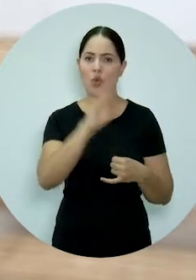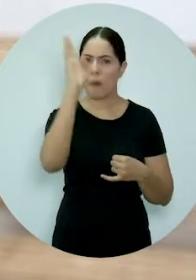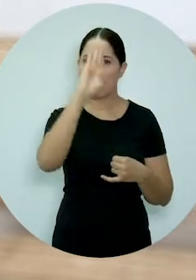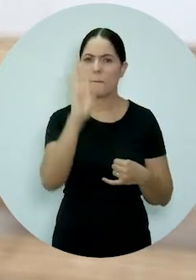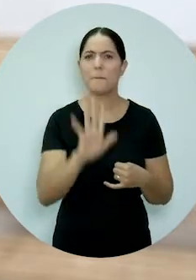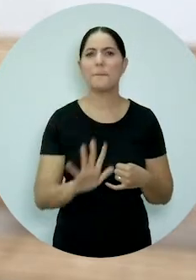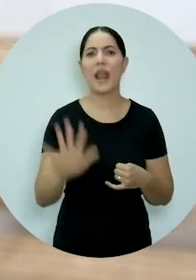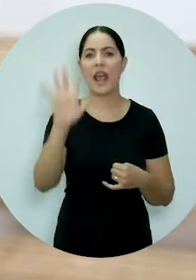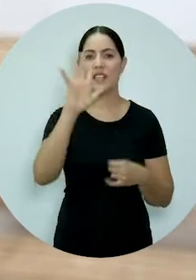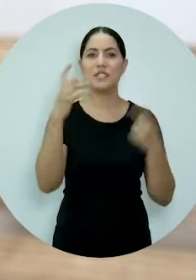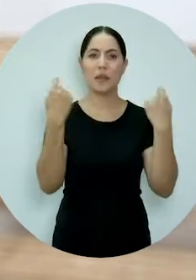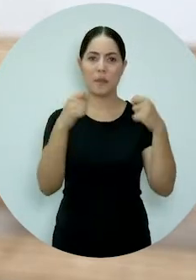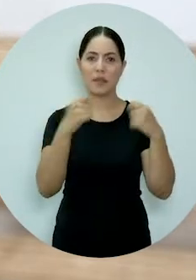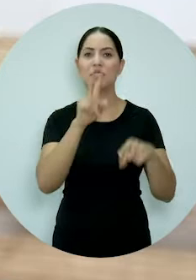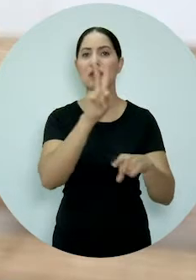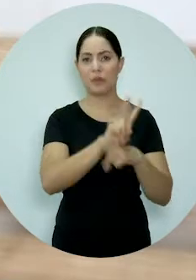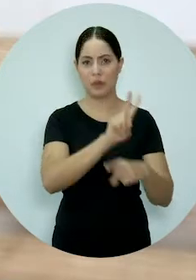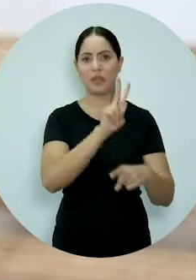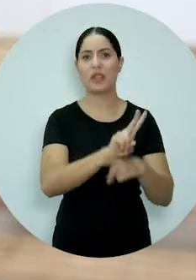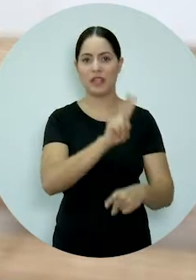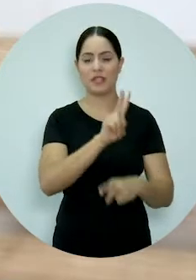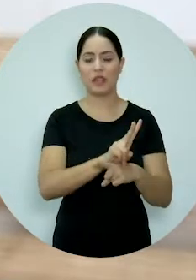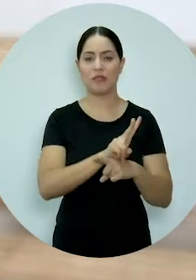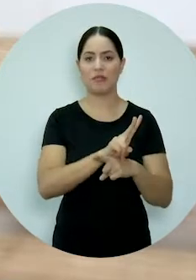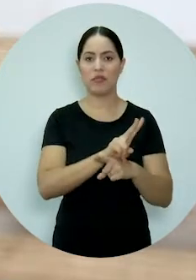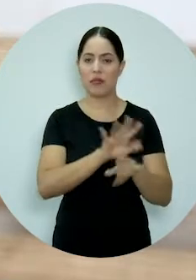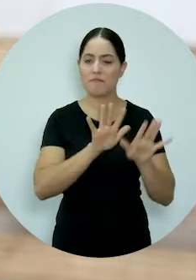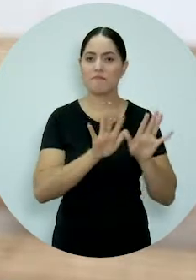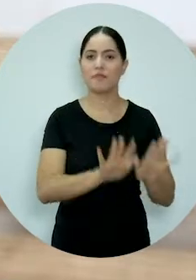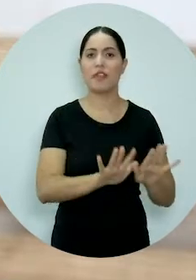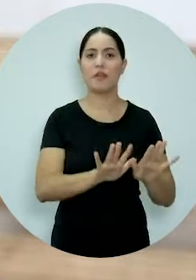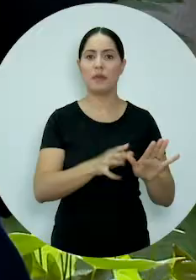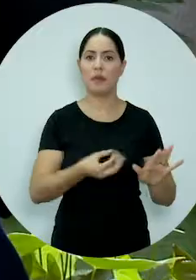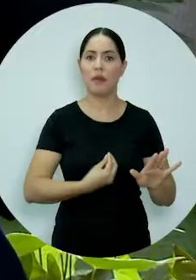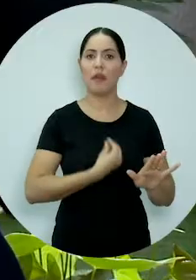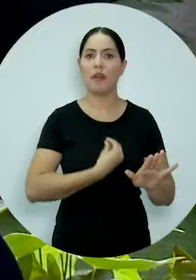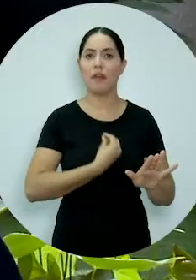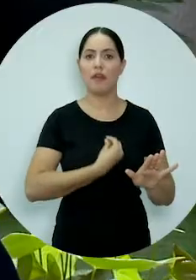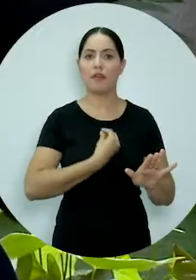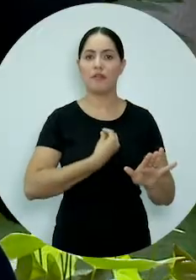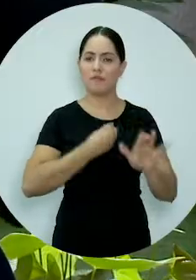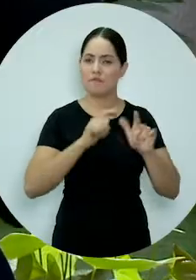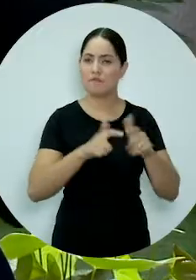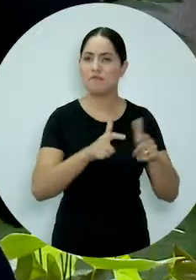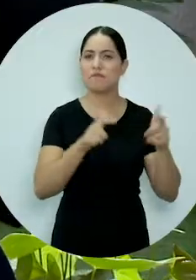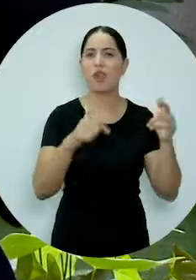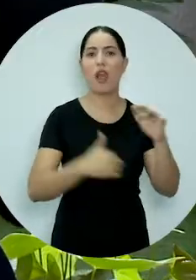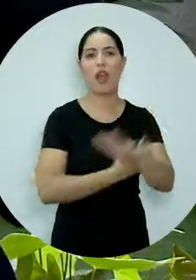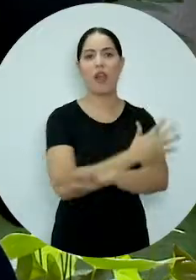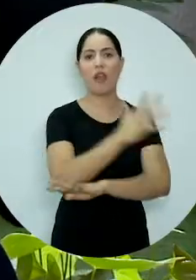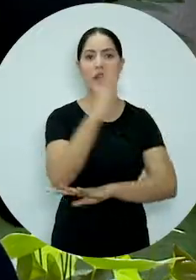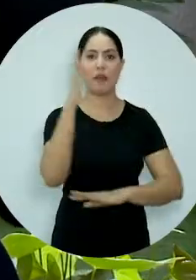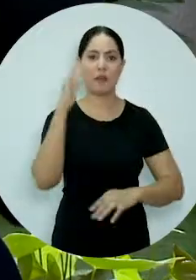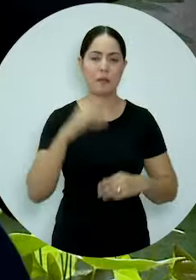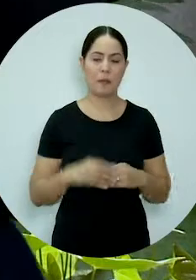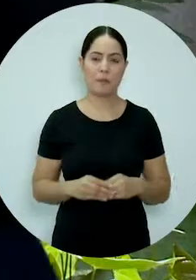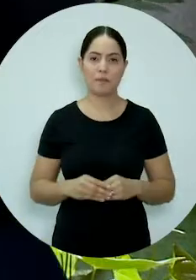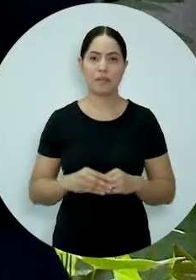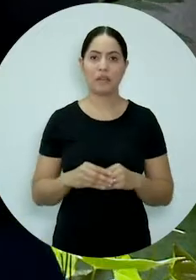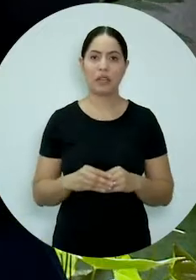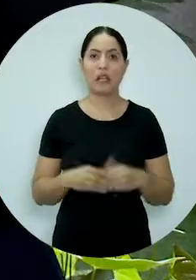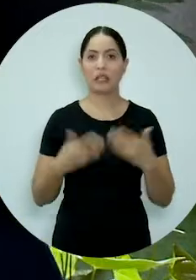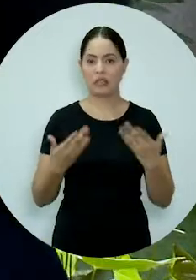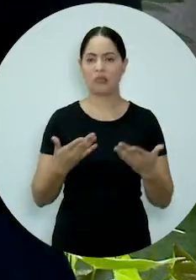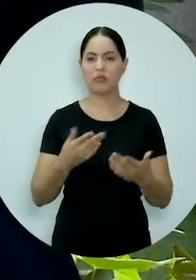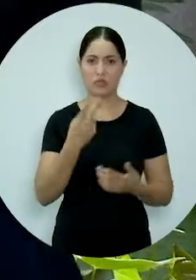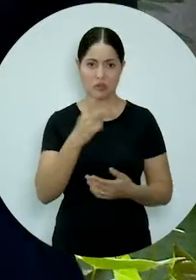a honra de assegurar a permanência e a sua efetiva grandeza. Né? E na